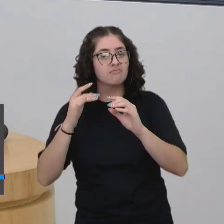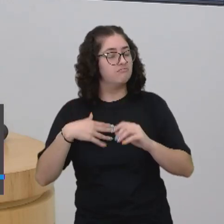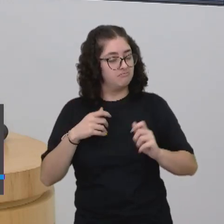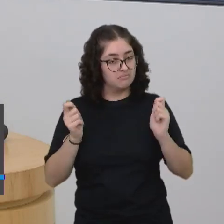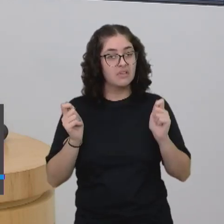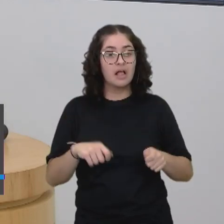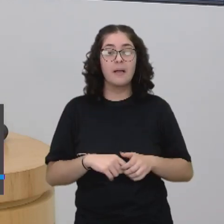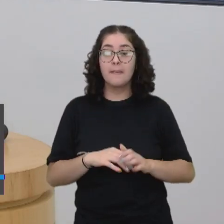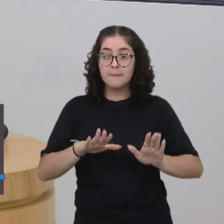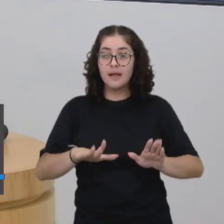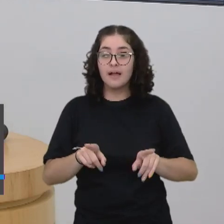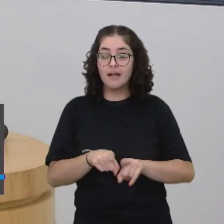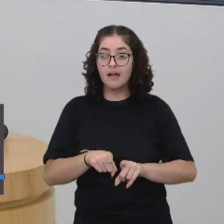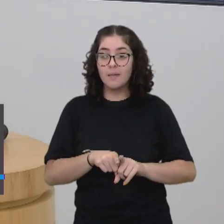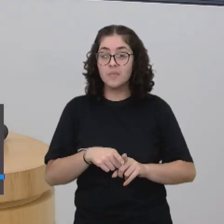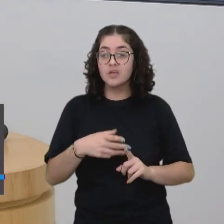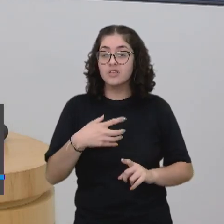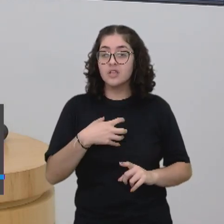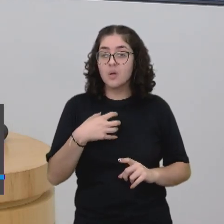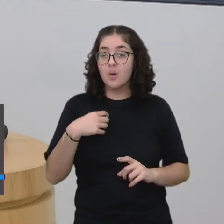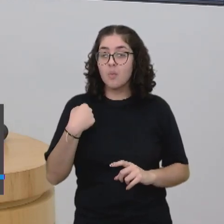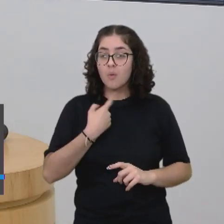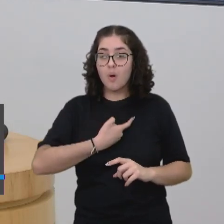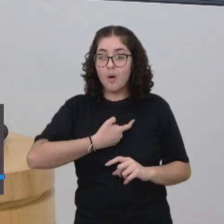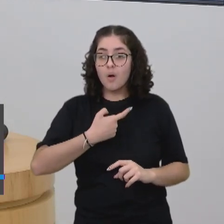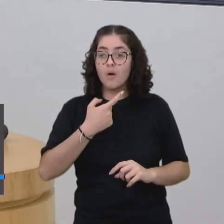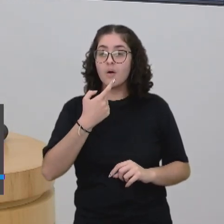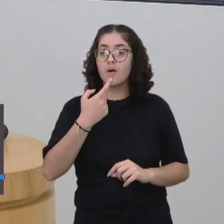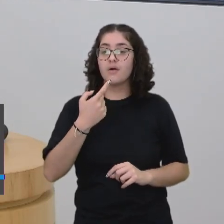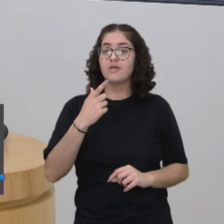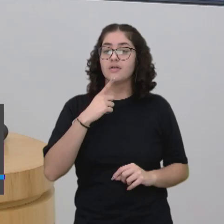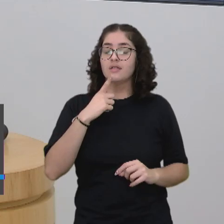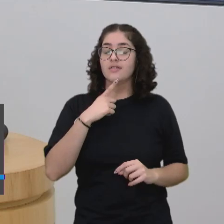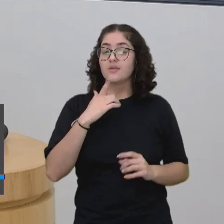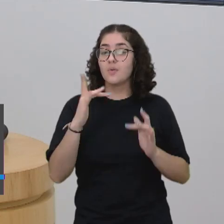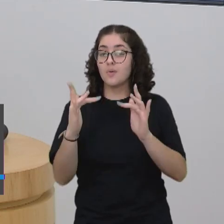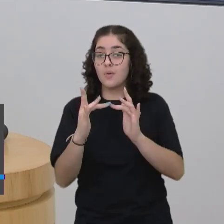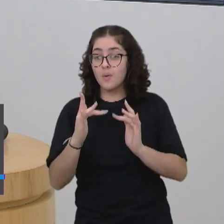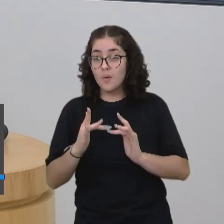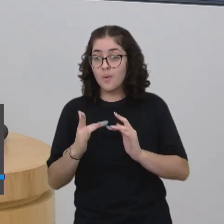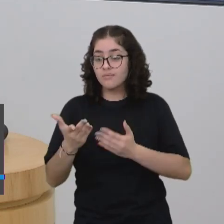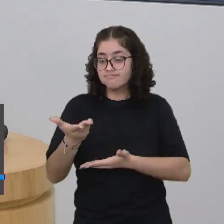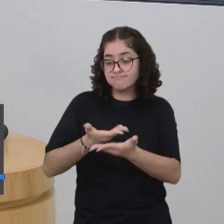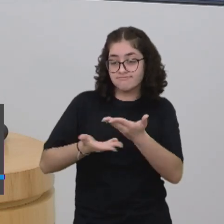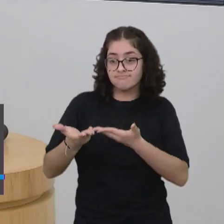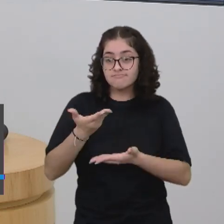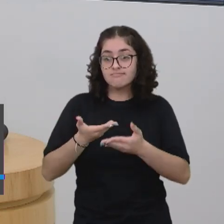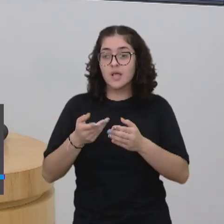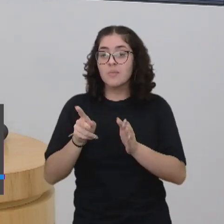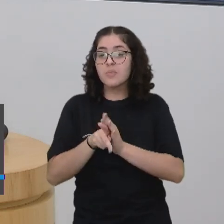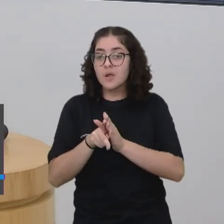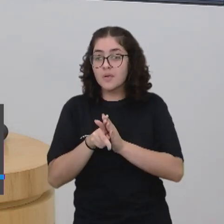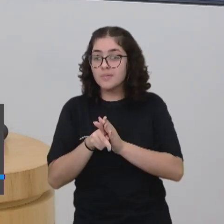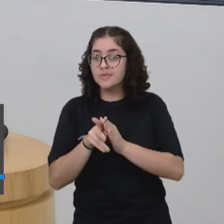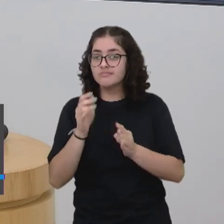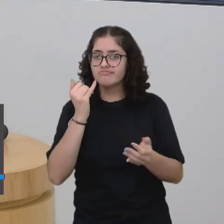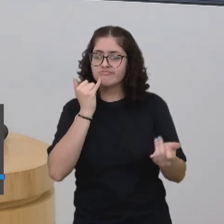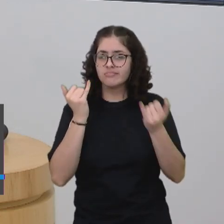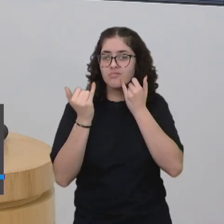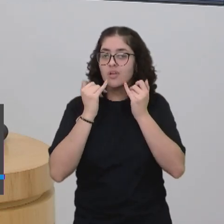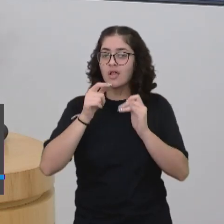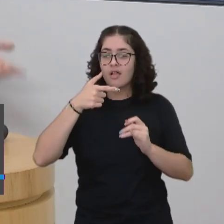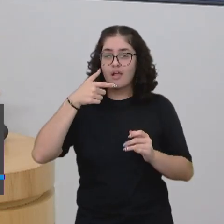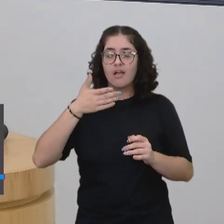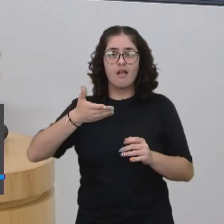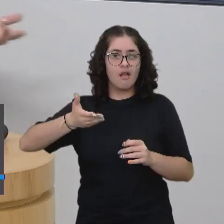instantaneamente, mas também a maneira com que nós nos relacionamos, interagimos com a informação. Antes, eu